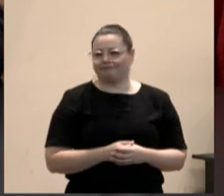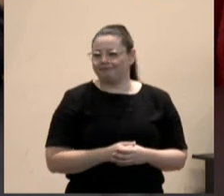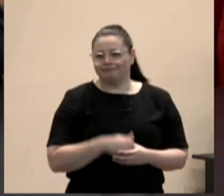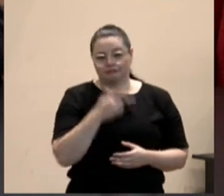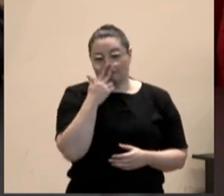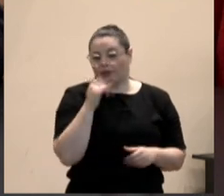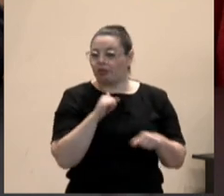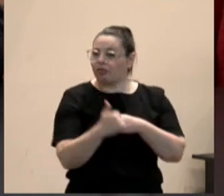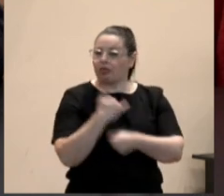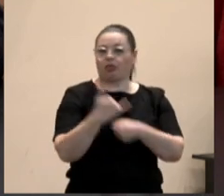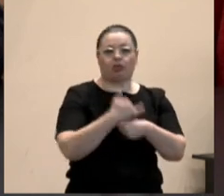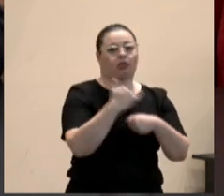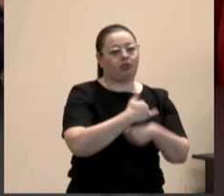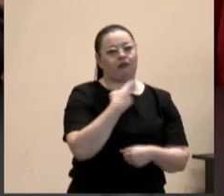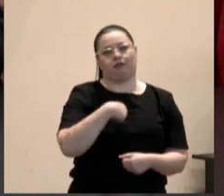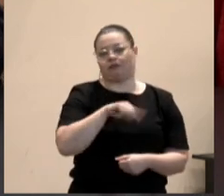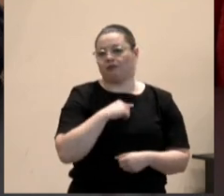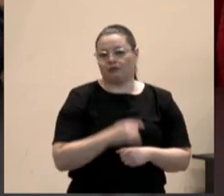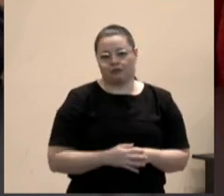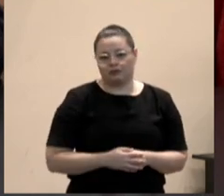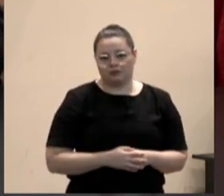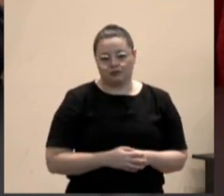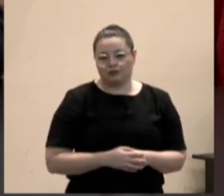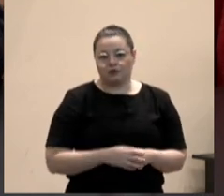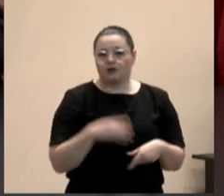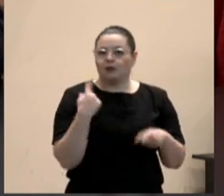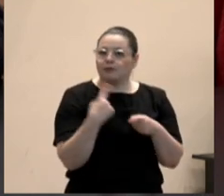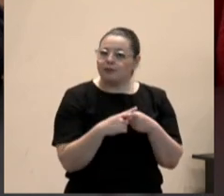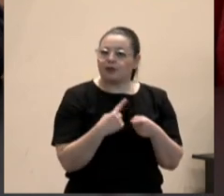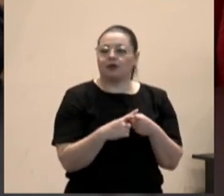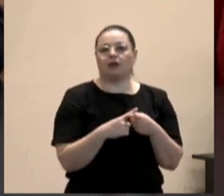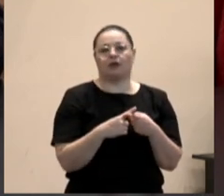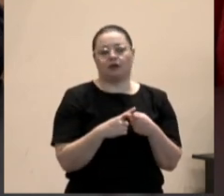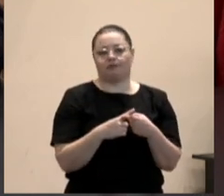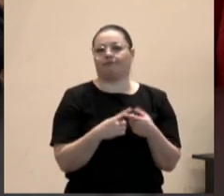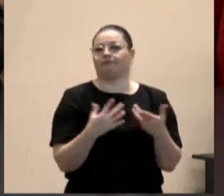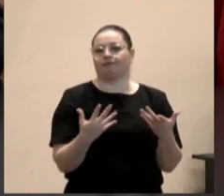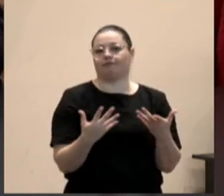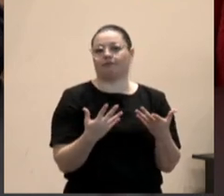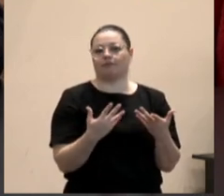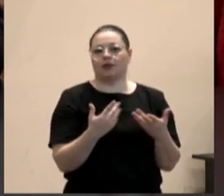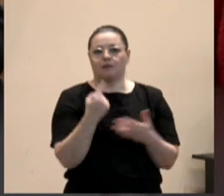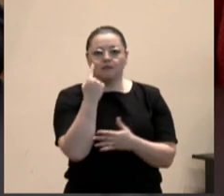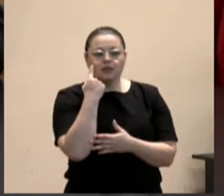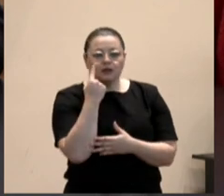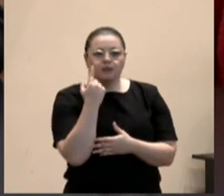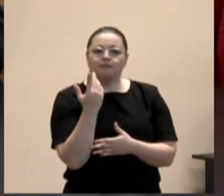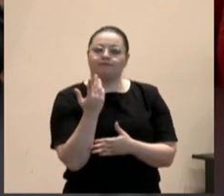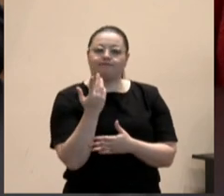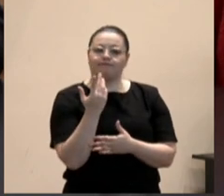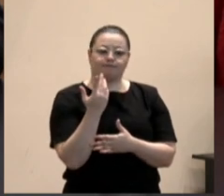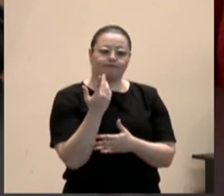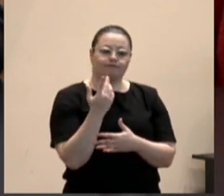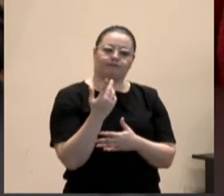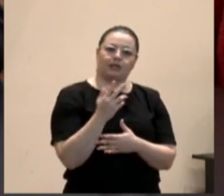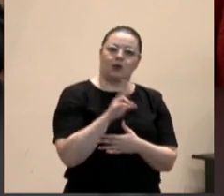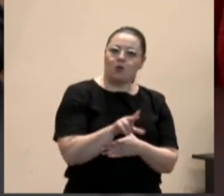Enganação, porque sem aprofundar, sem levar